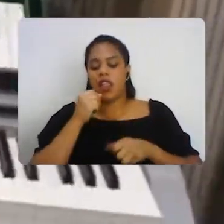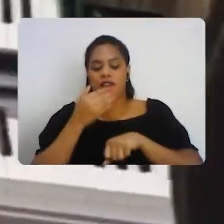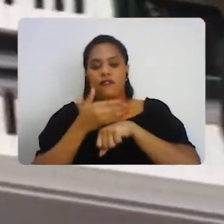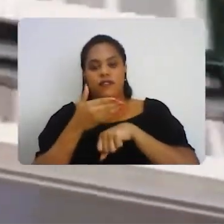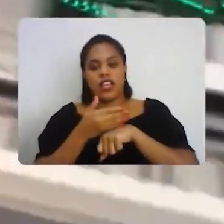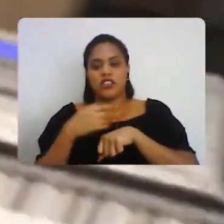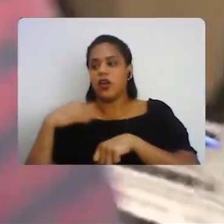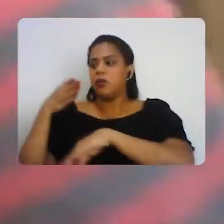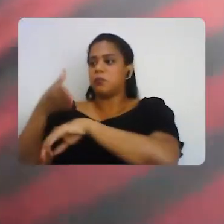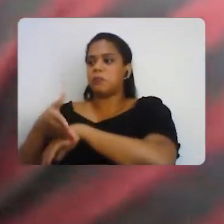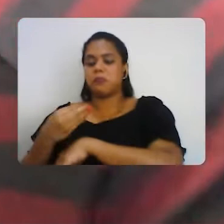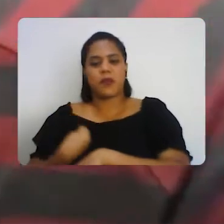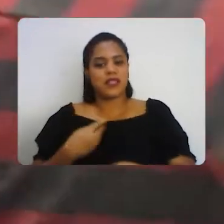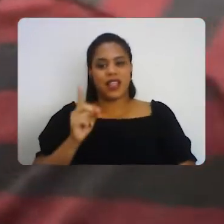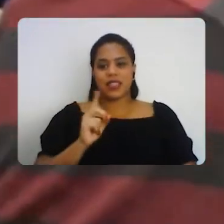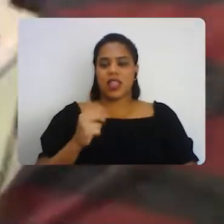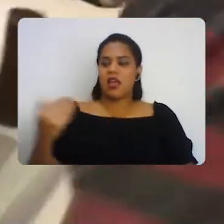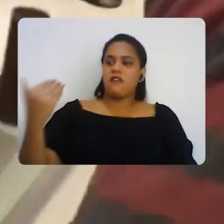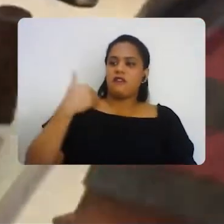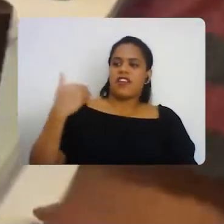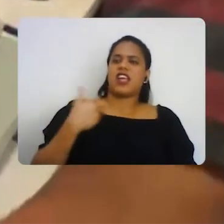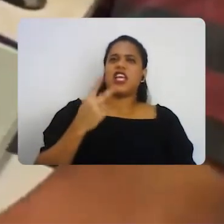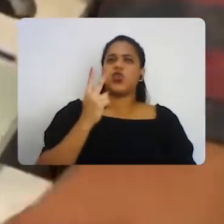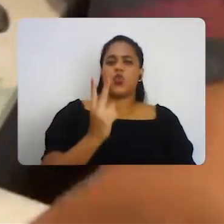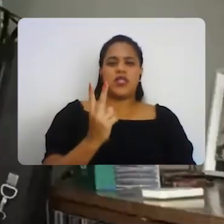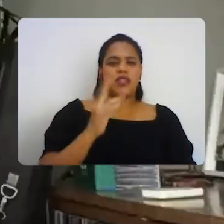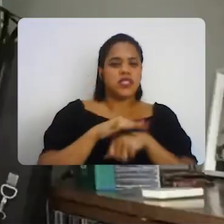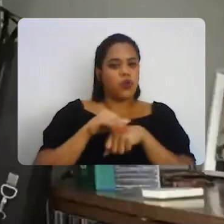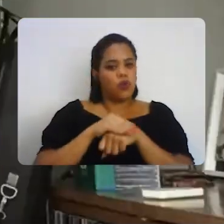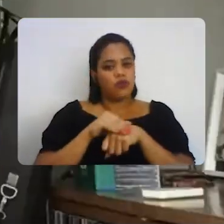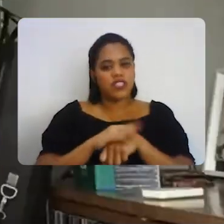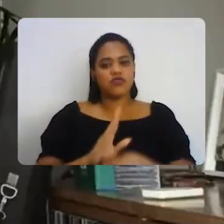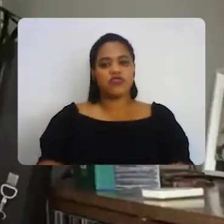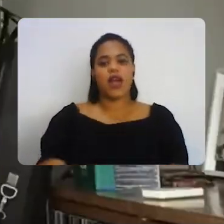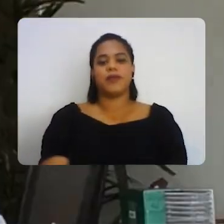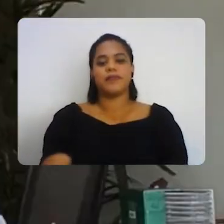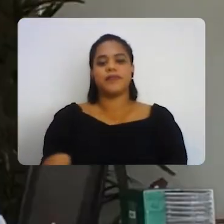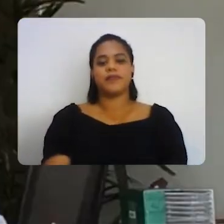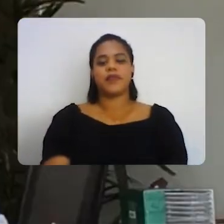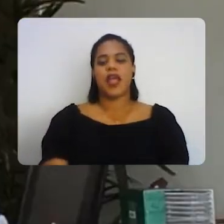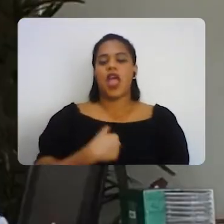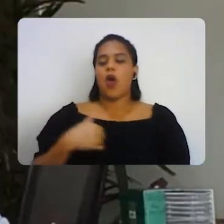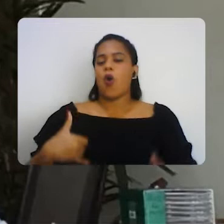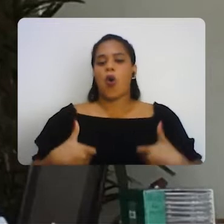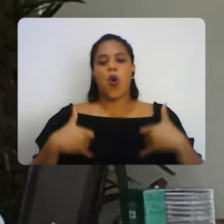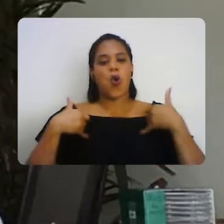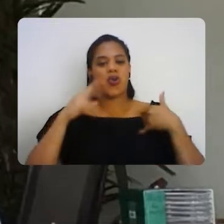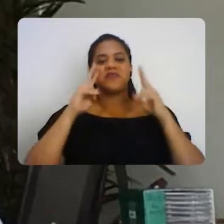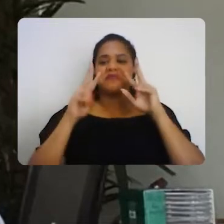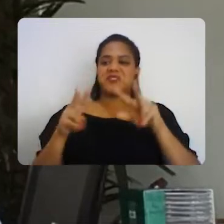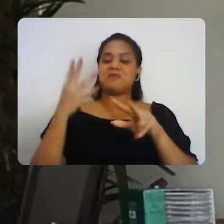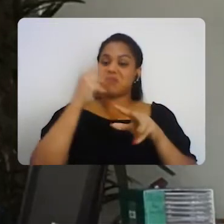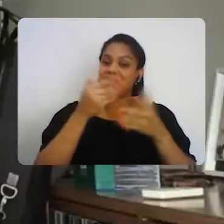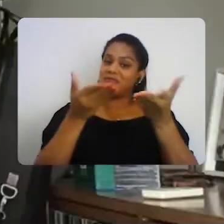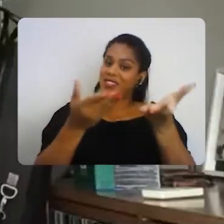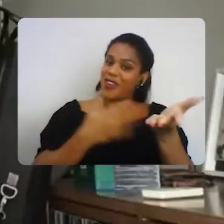ser por vídeo, de eu não estar presente. Paulo veio aqui umas 2 vezes, a gente conversou, mas foi isso, um trabalho que eu mergulho muito, achei que ficou